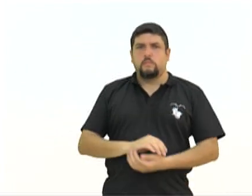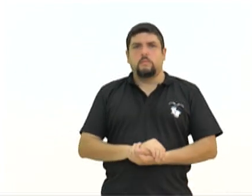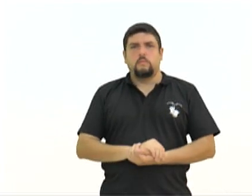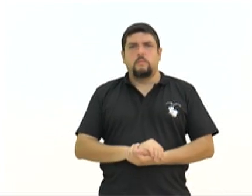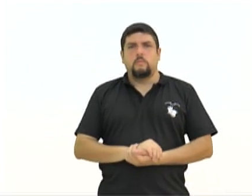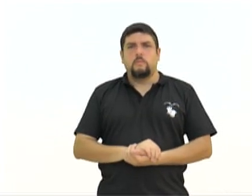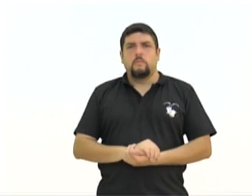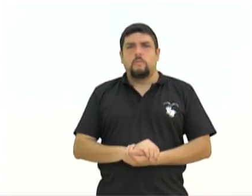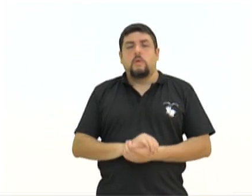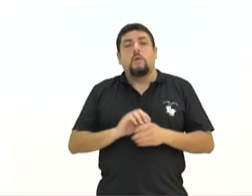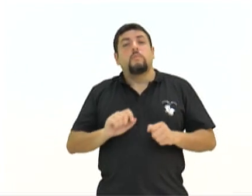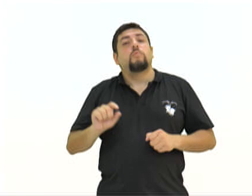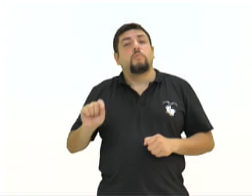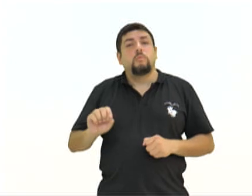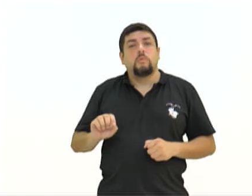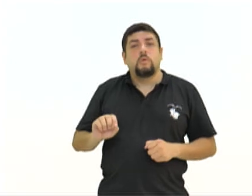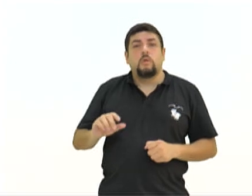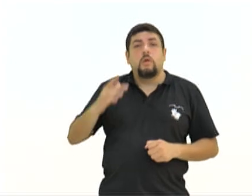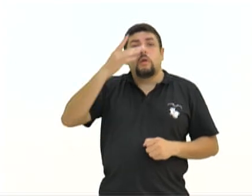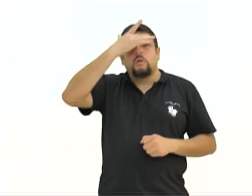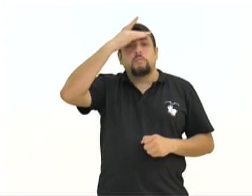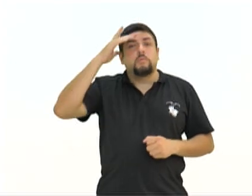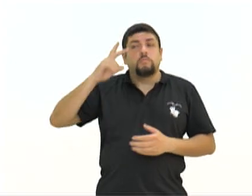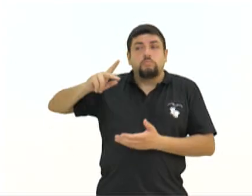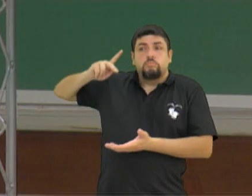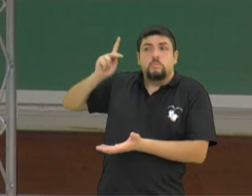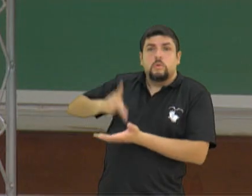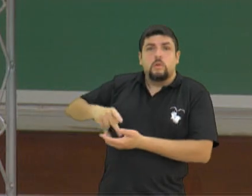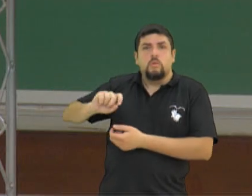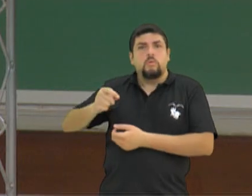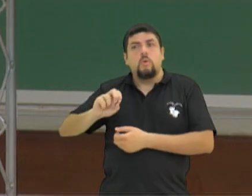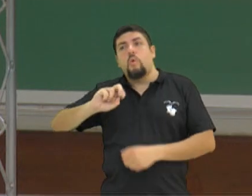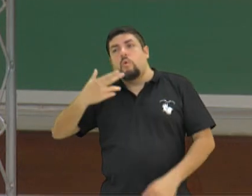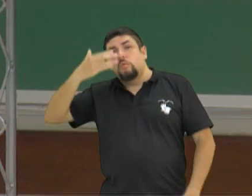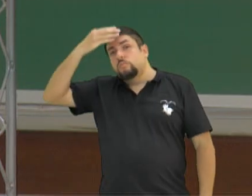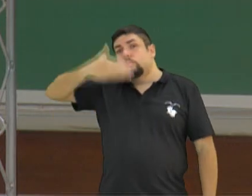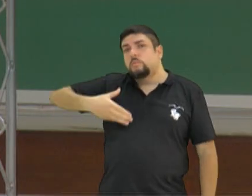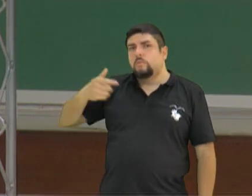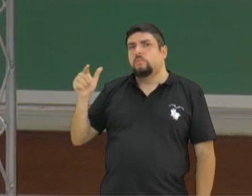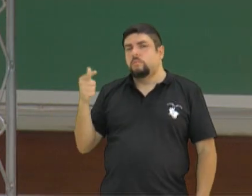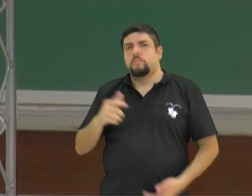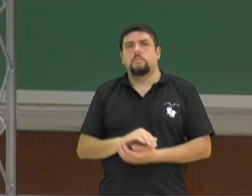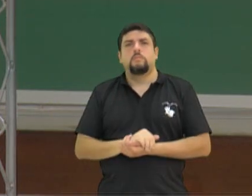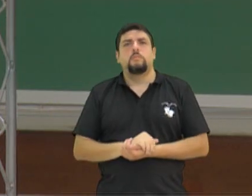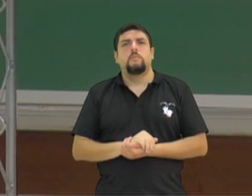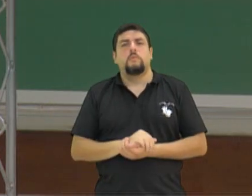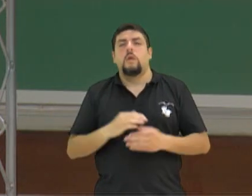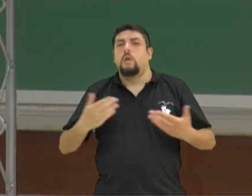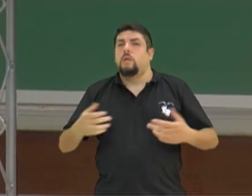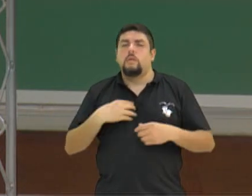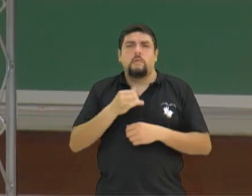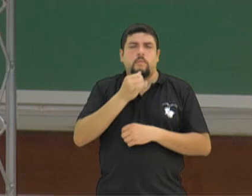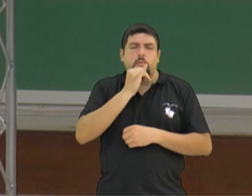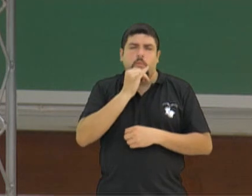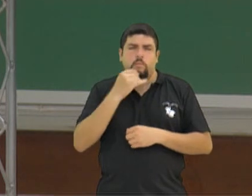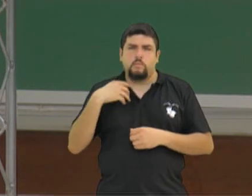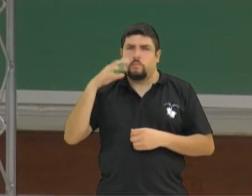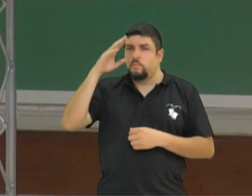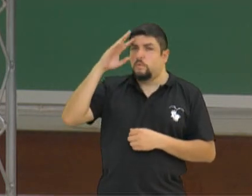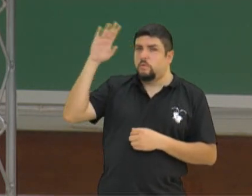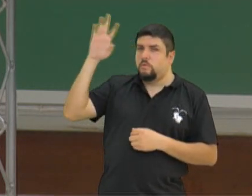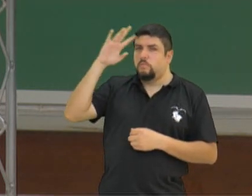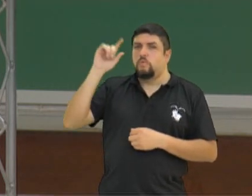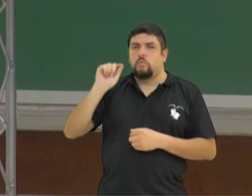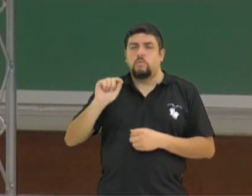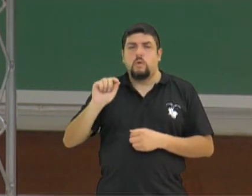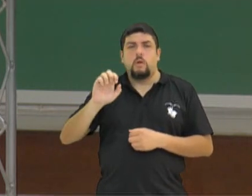cuja existência não é real ou não pode ser comprovada. Então, fatos muitas vezes imaginários que foram